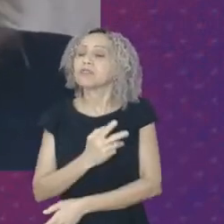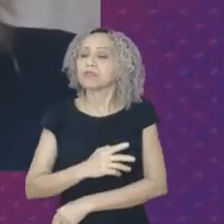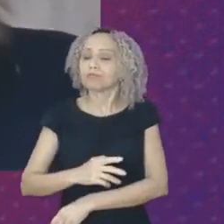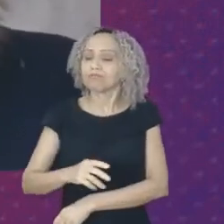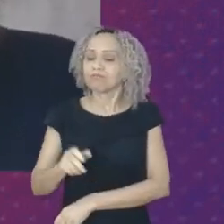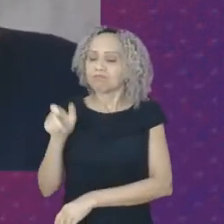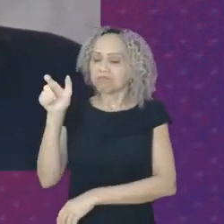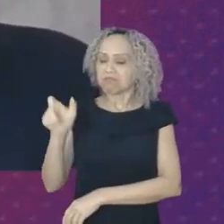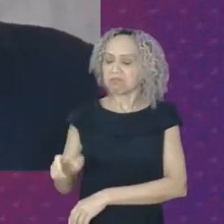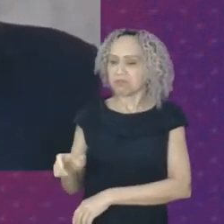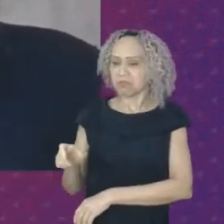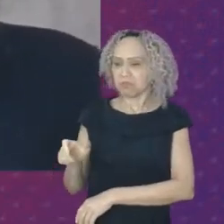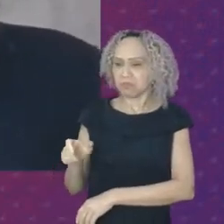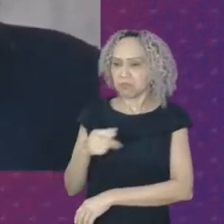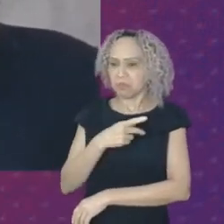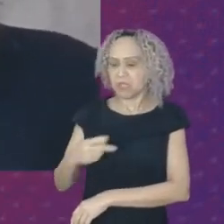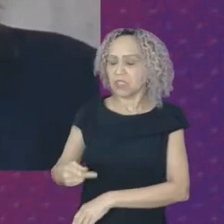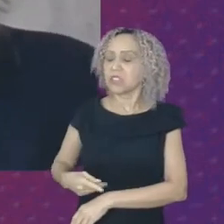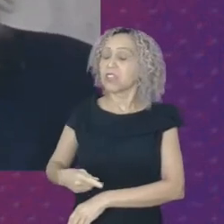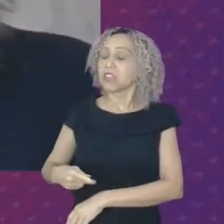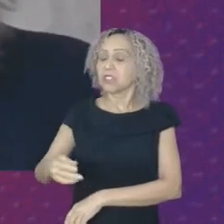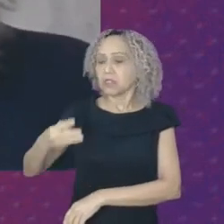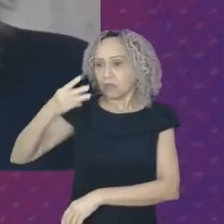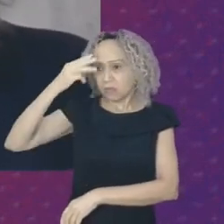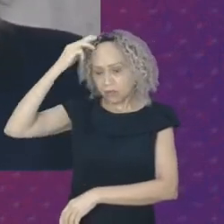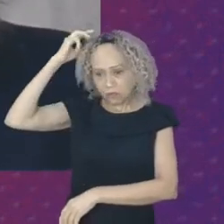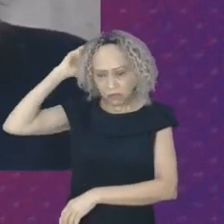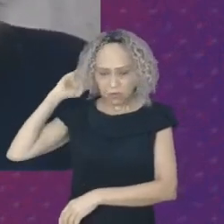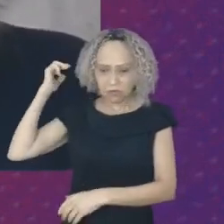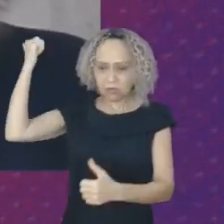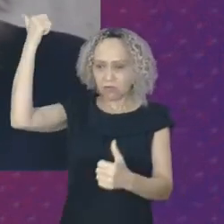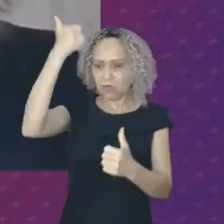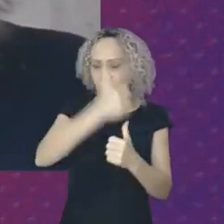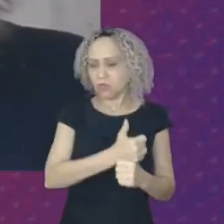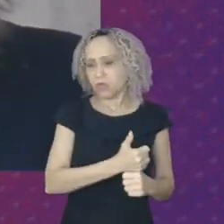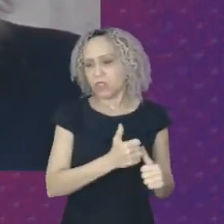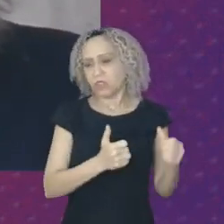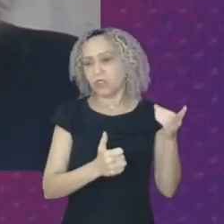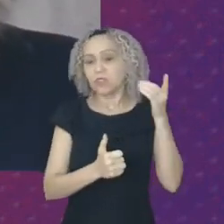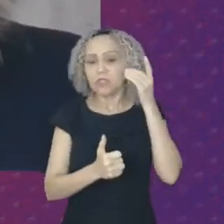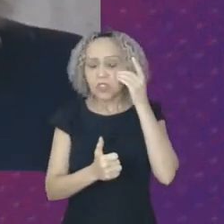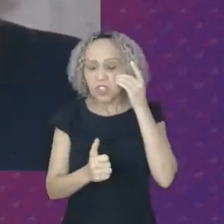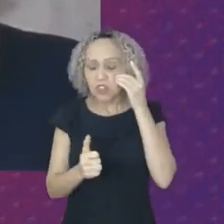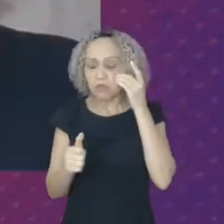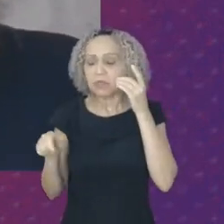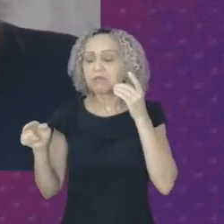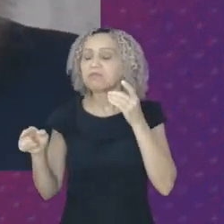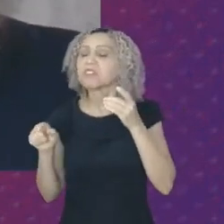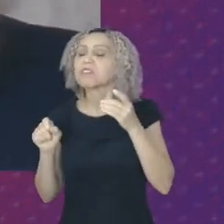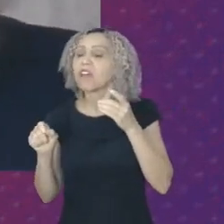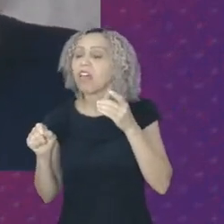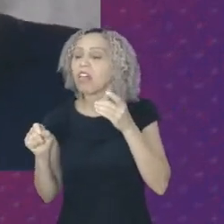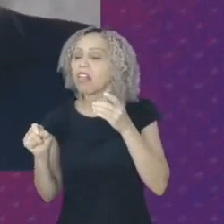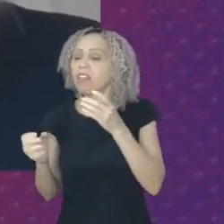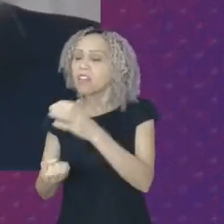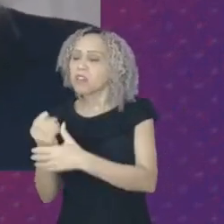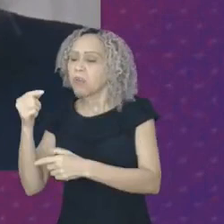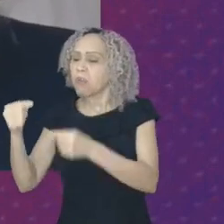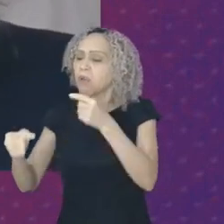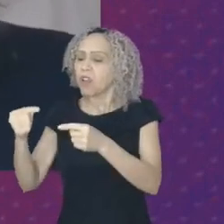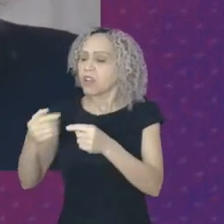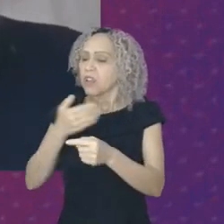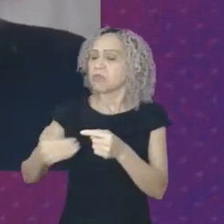um governo que, infelizmente, desmontou diversas políticas públicas porque trabalhou com